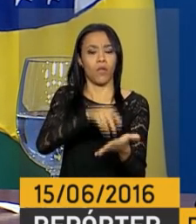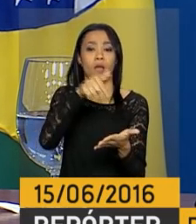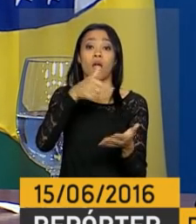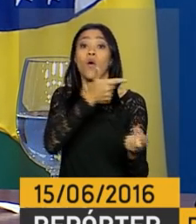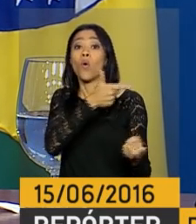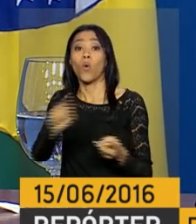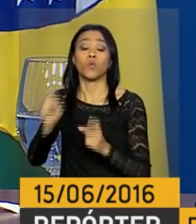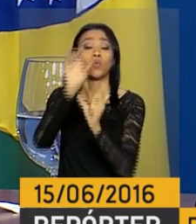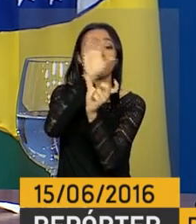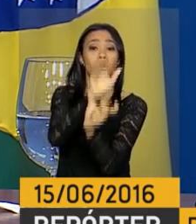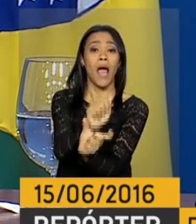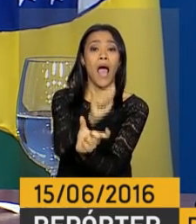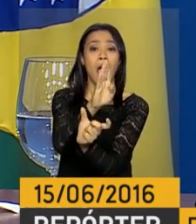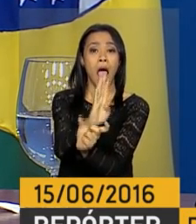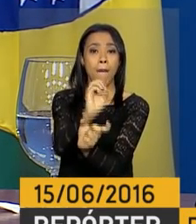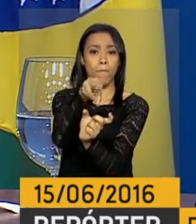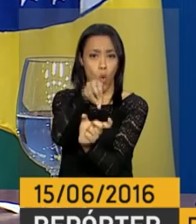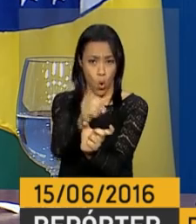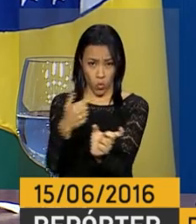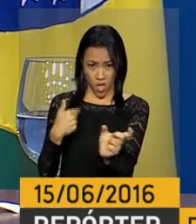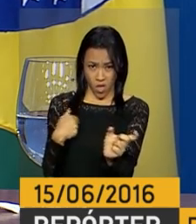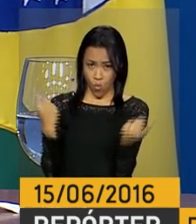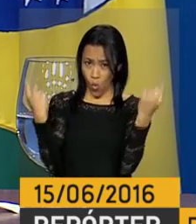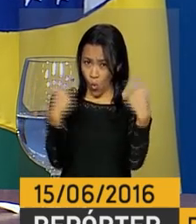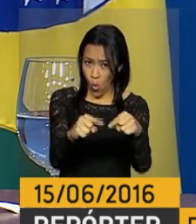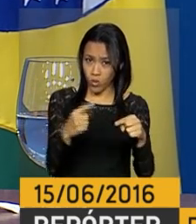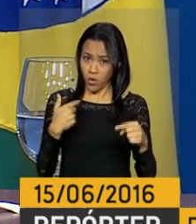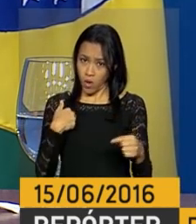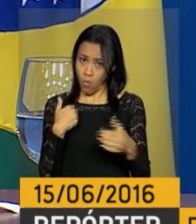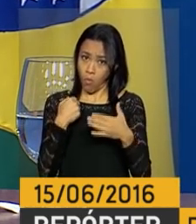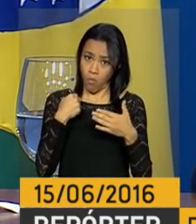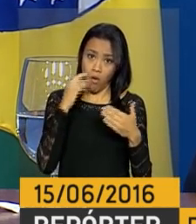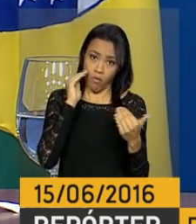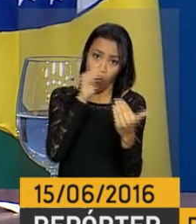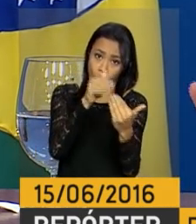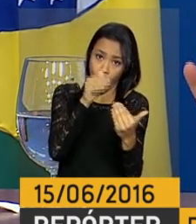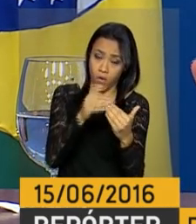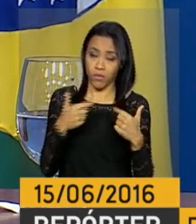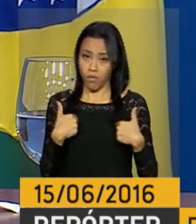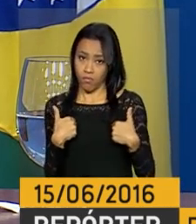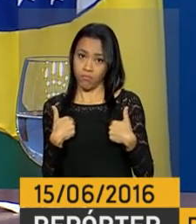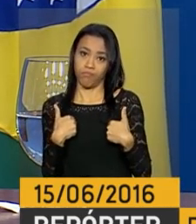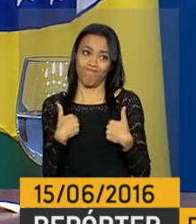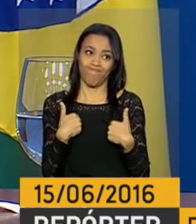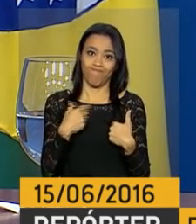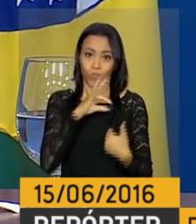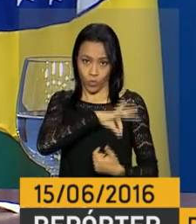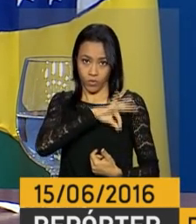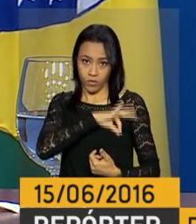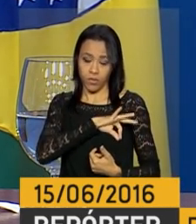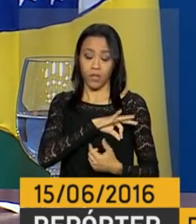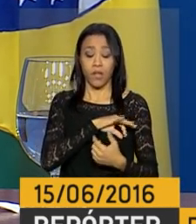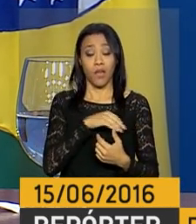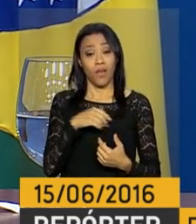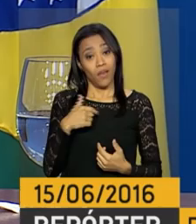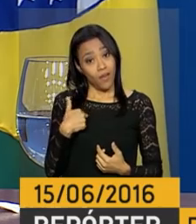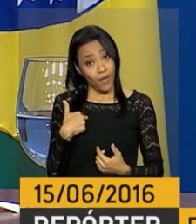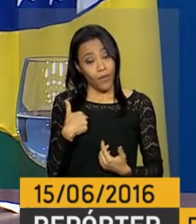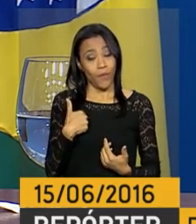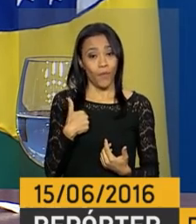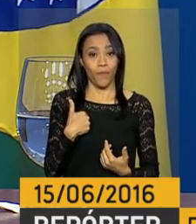do abono, se eu sou contra a favor do abono, a a princípio, ah,